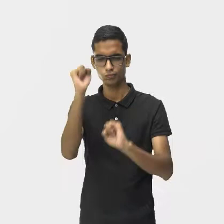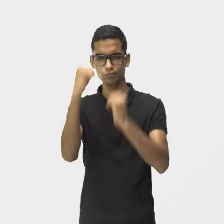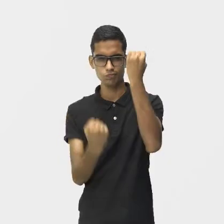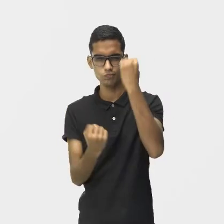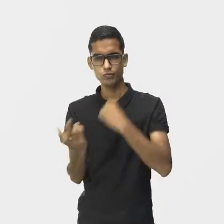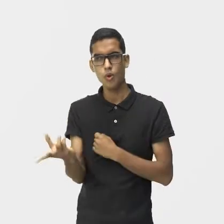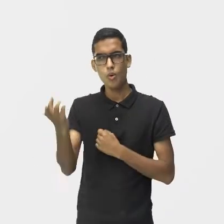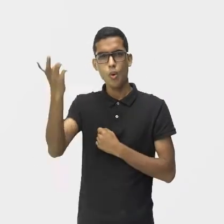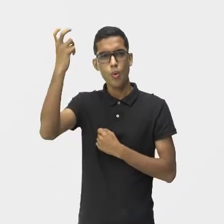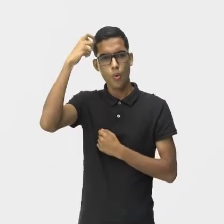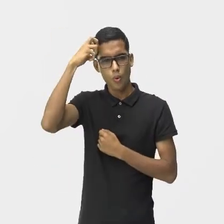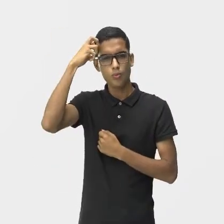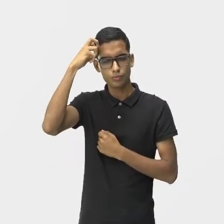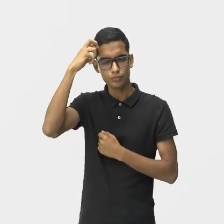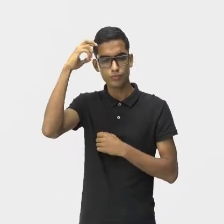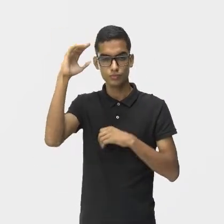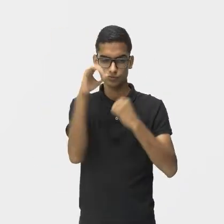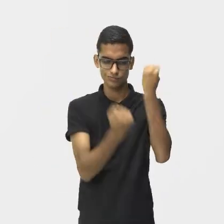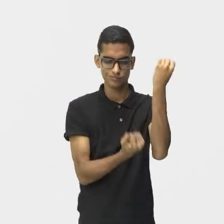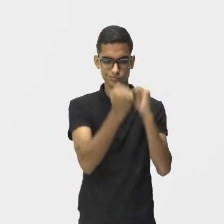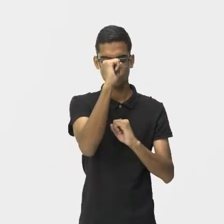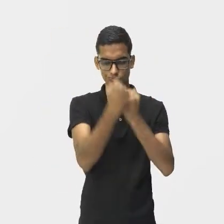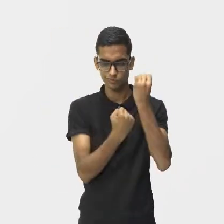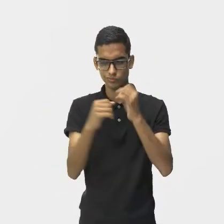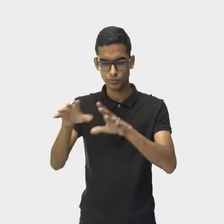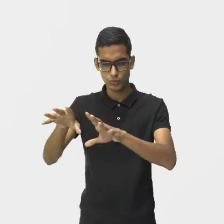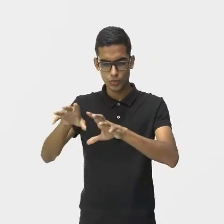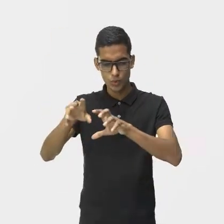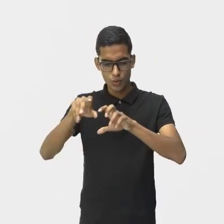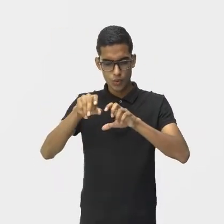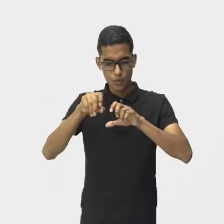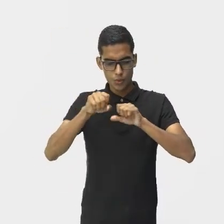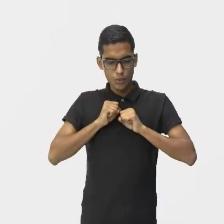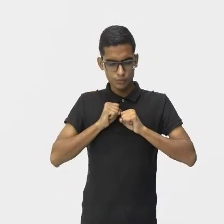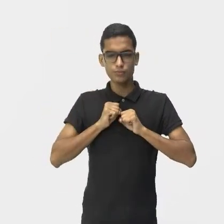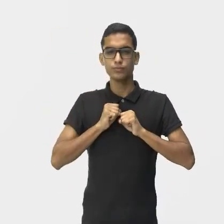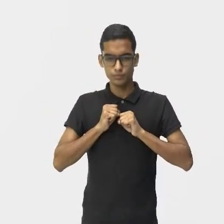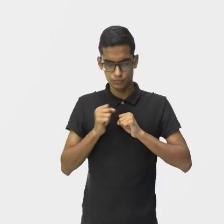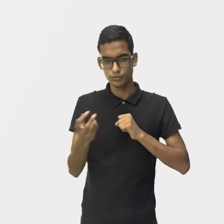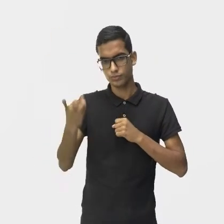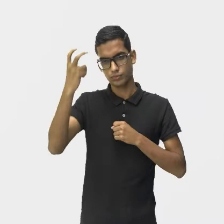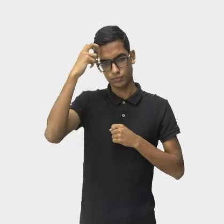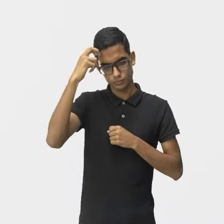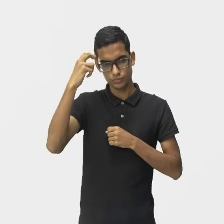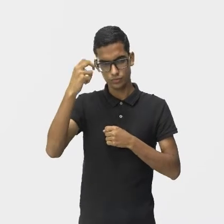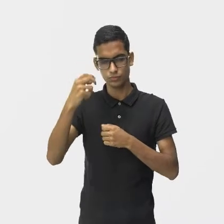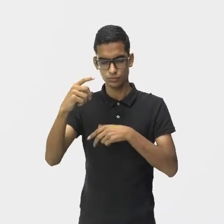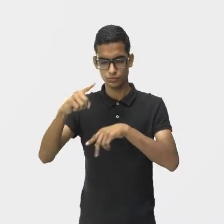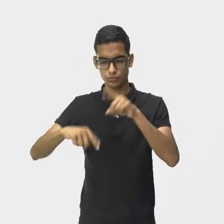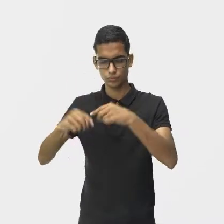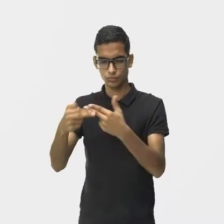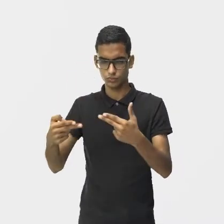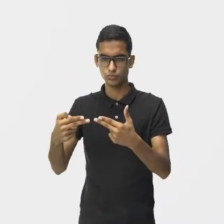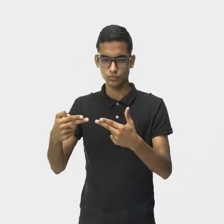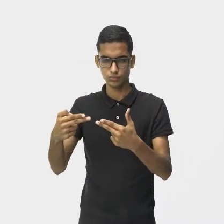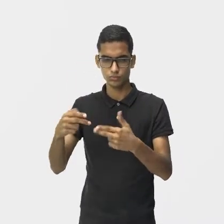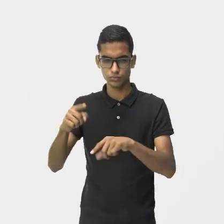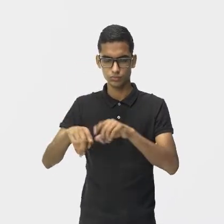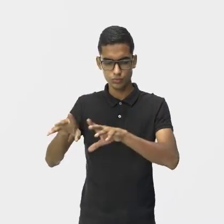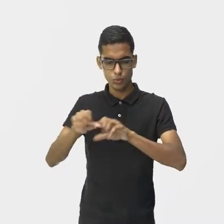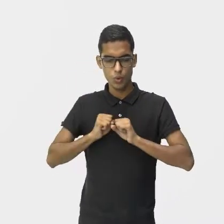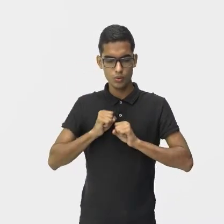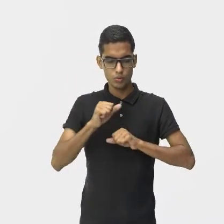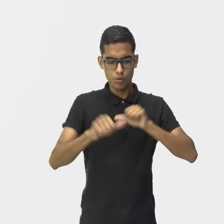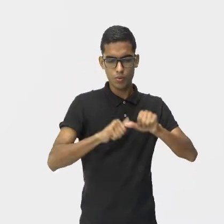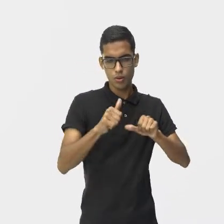É a indústria se apropriando da cultura. Adorno e Horkheimer desenvolveram